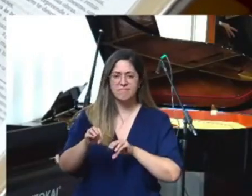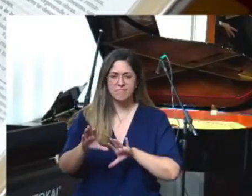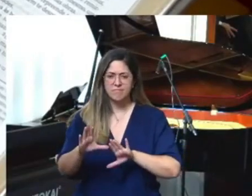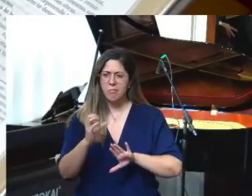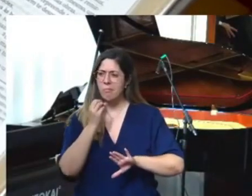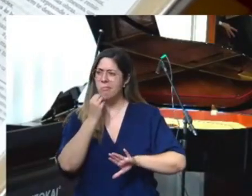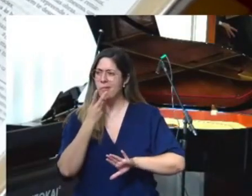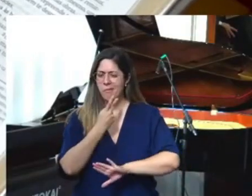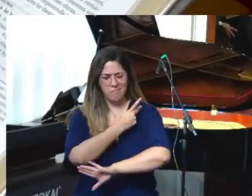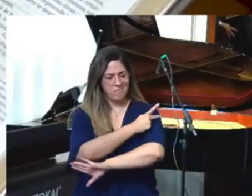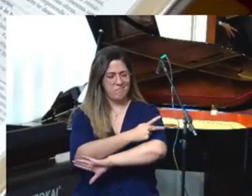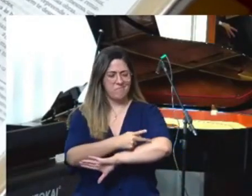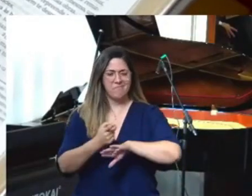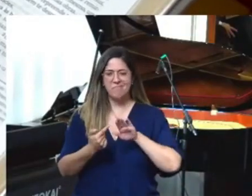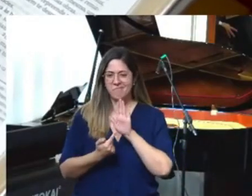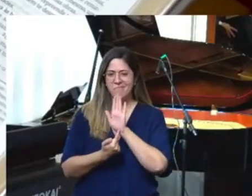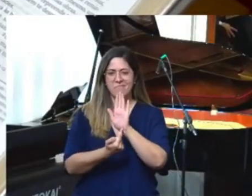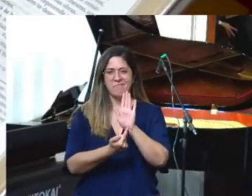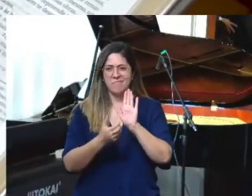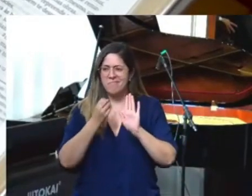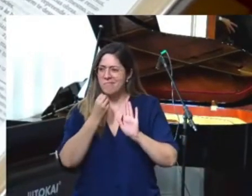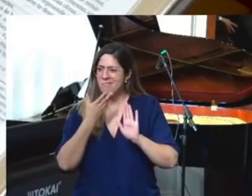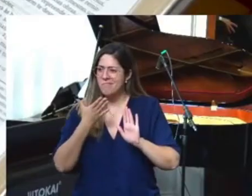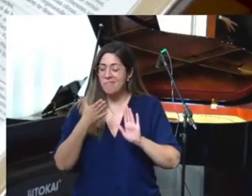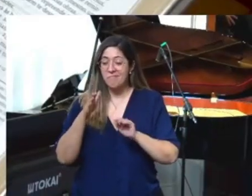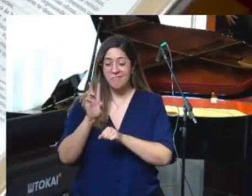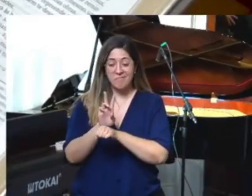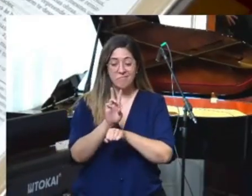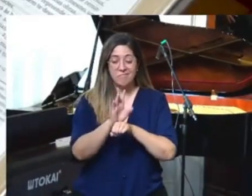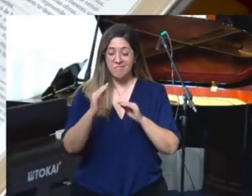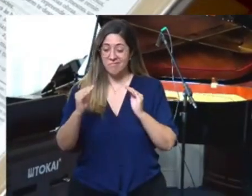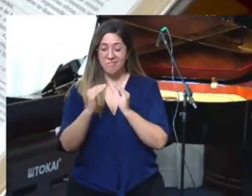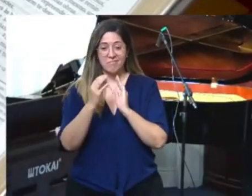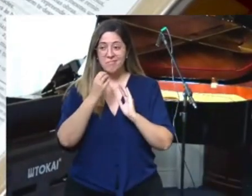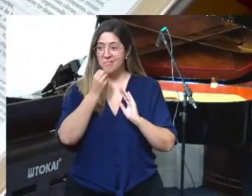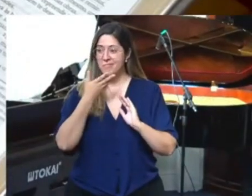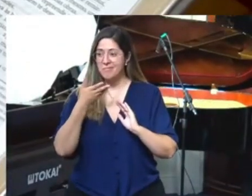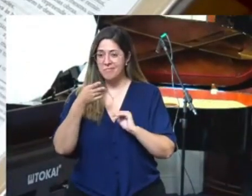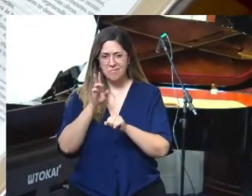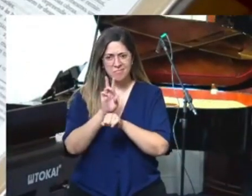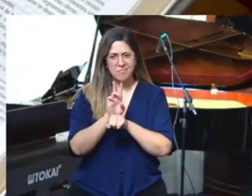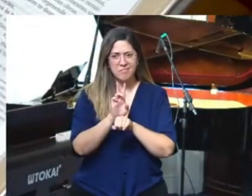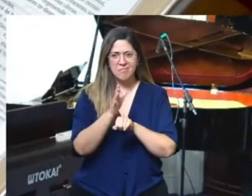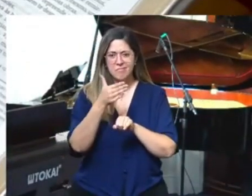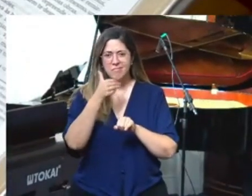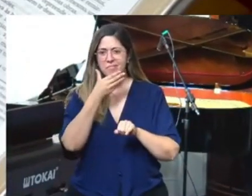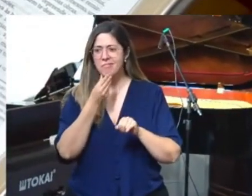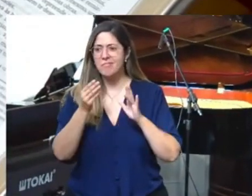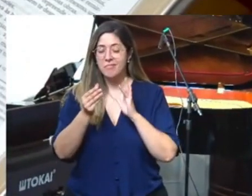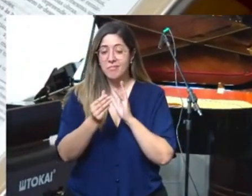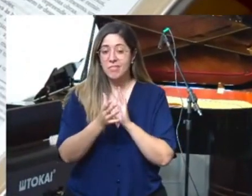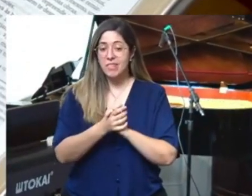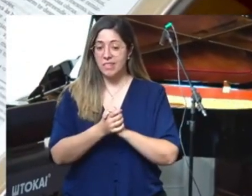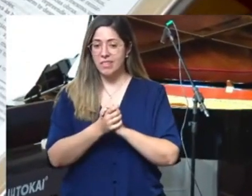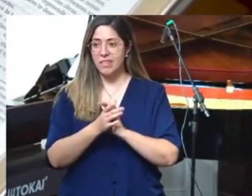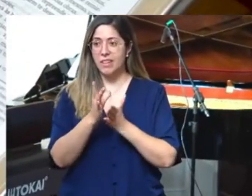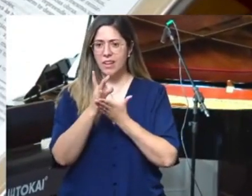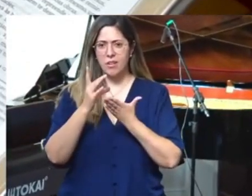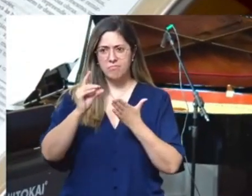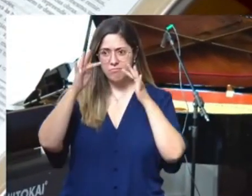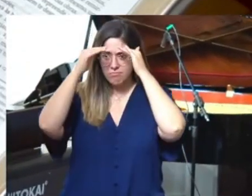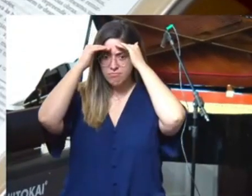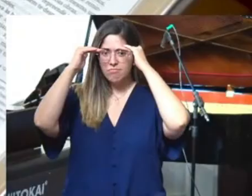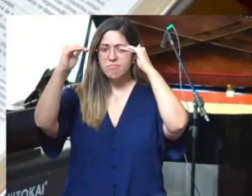puras, boas donas de casa, bondosas, sujeitas ao marido, para que a palavra de Deus não seja